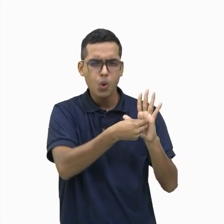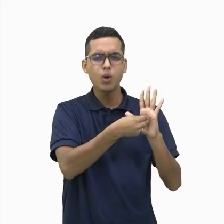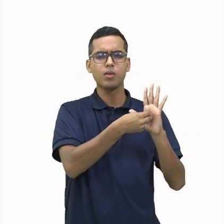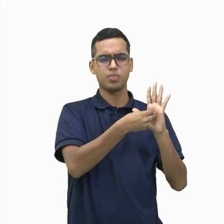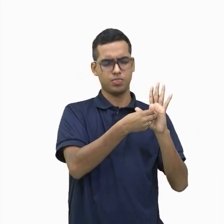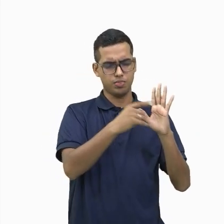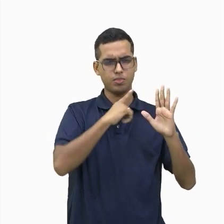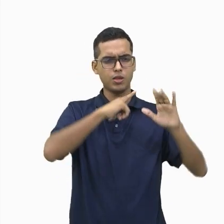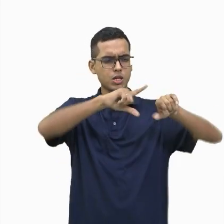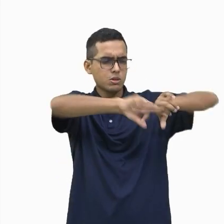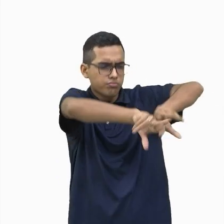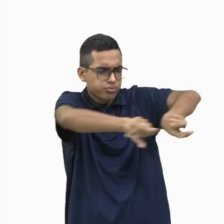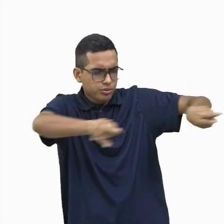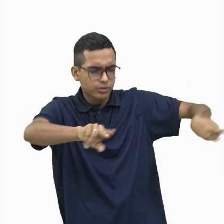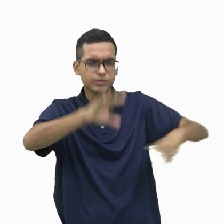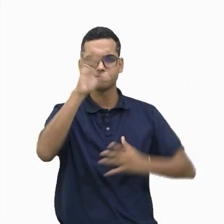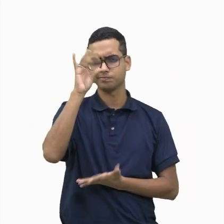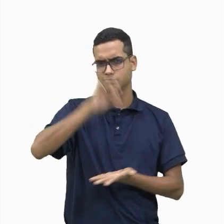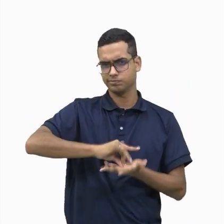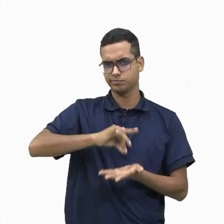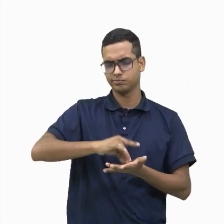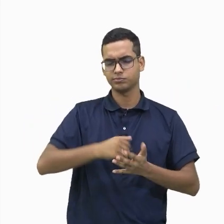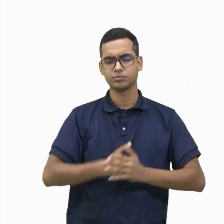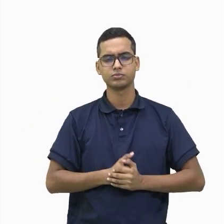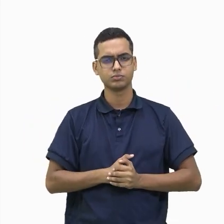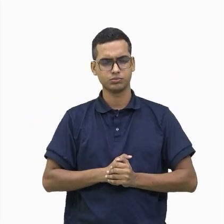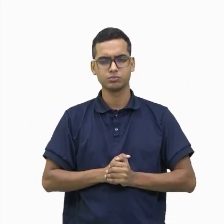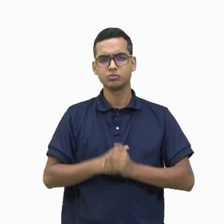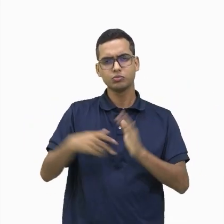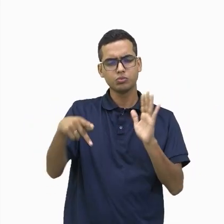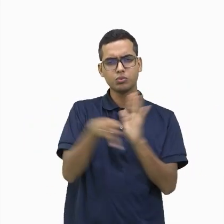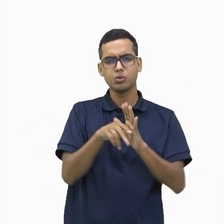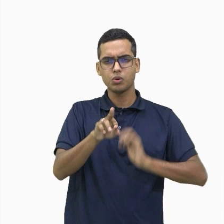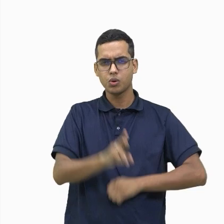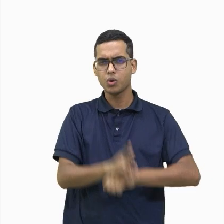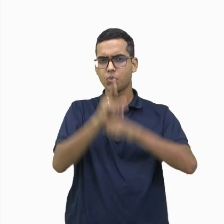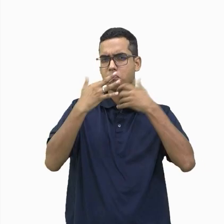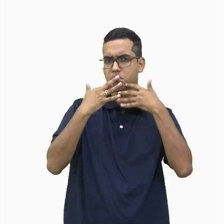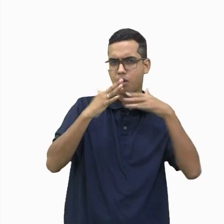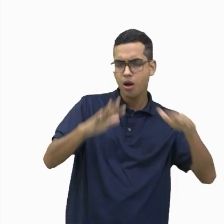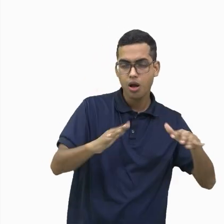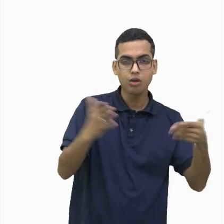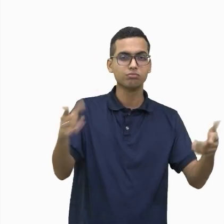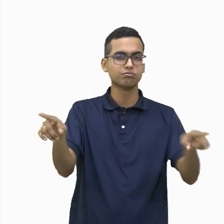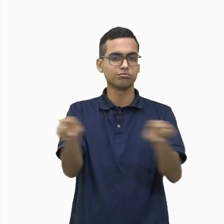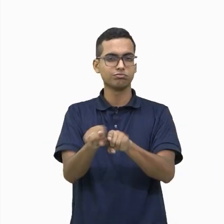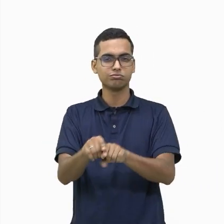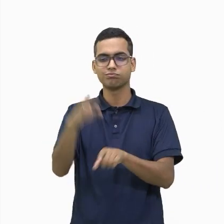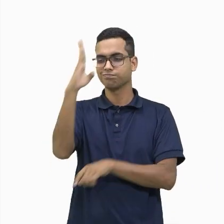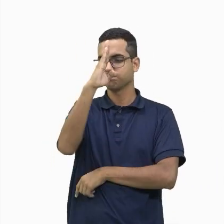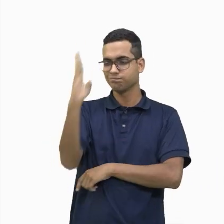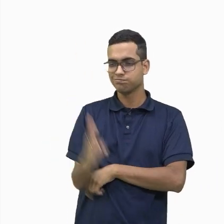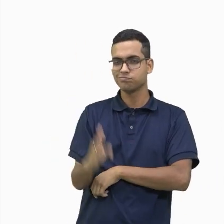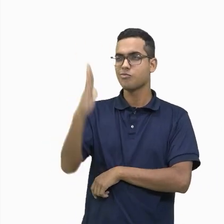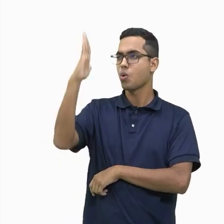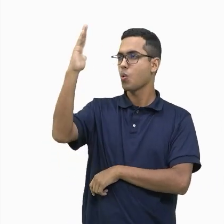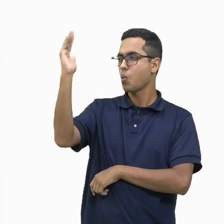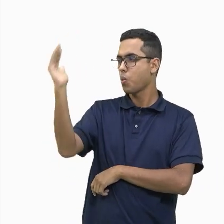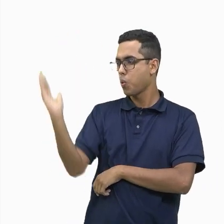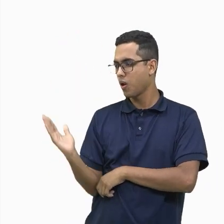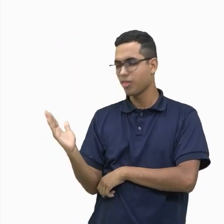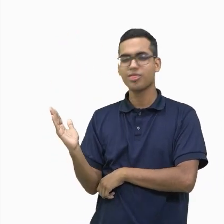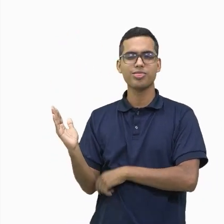grande diversidade da parte de recursos naturais, na área litorânea do nosso país também tem